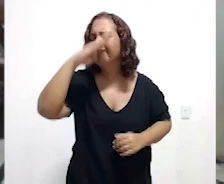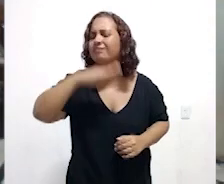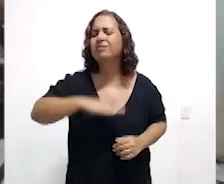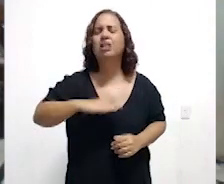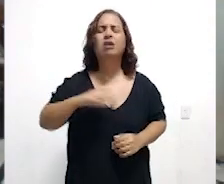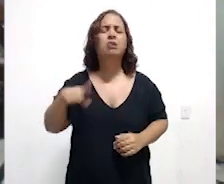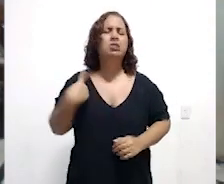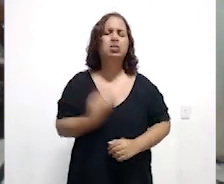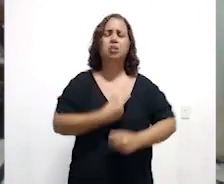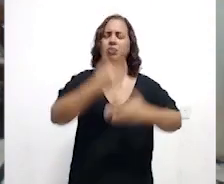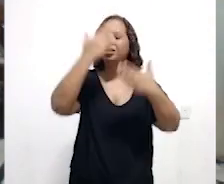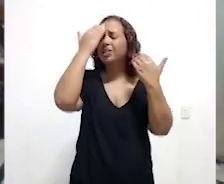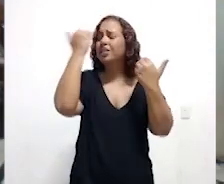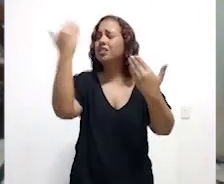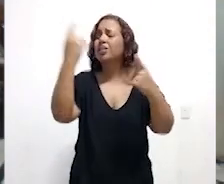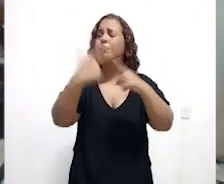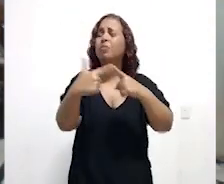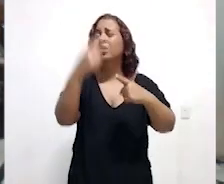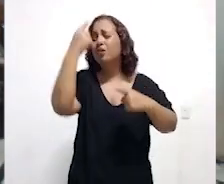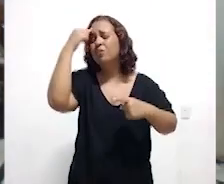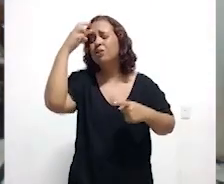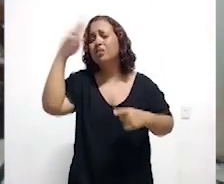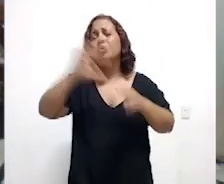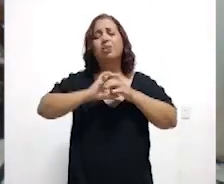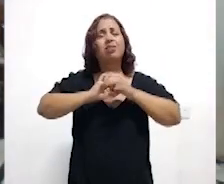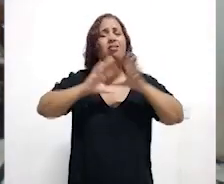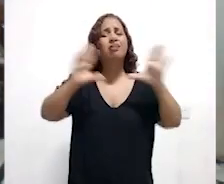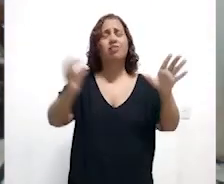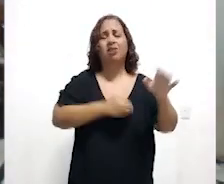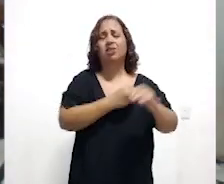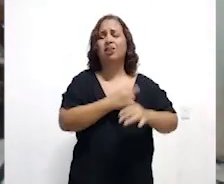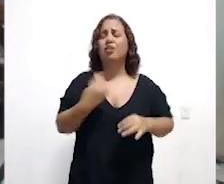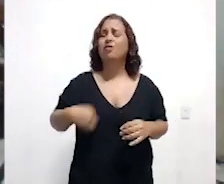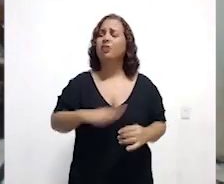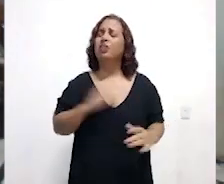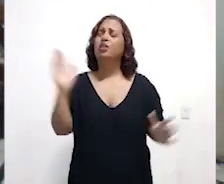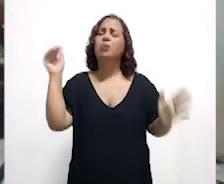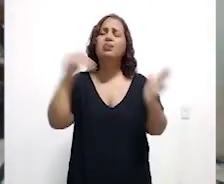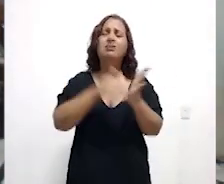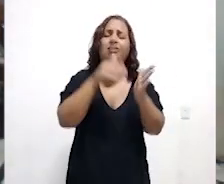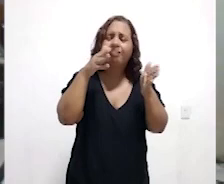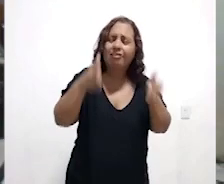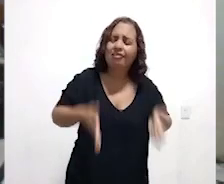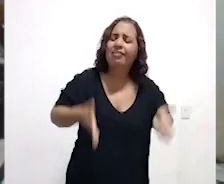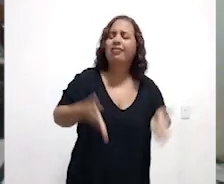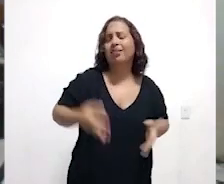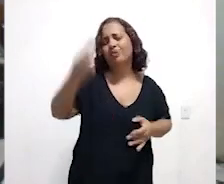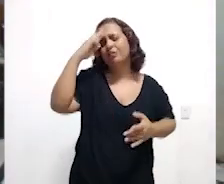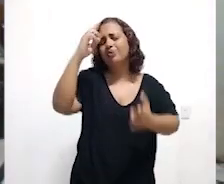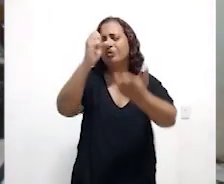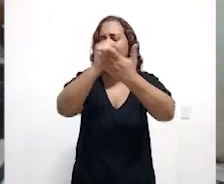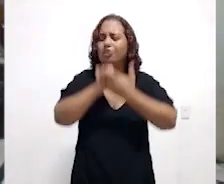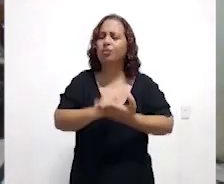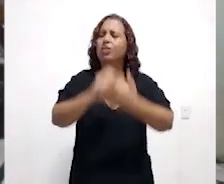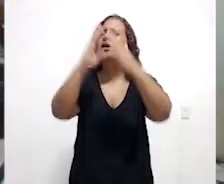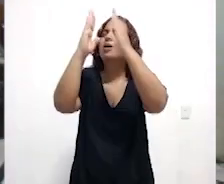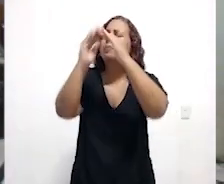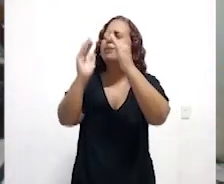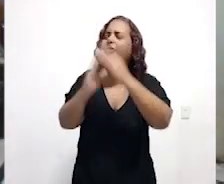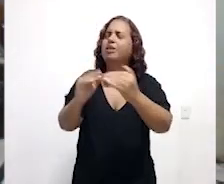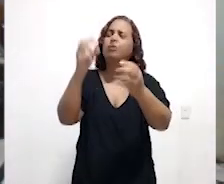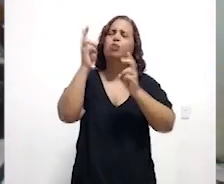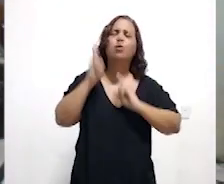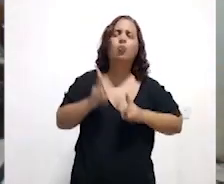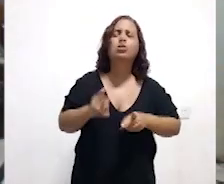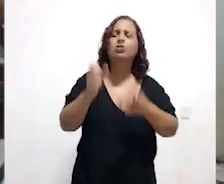agradecemos porque o Senhor tem nos livrado até aqui, porque até aqui o Senhor nos ajudou. Te pedimos, continua conosco nessa